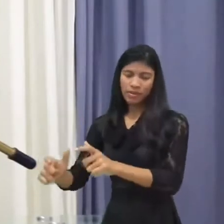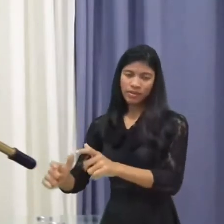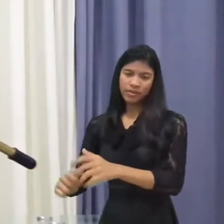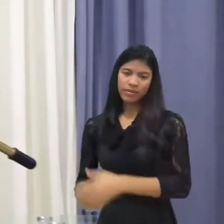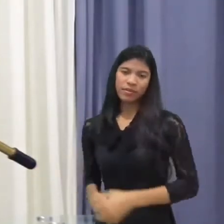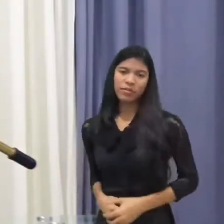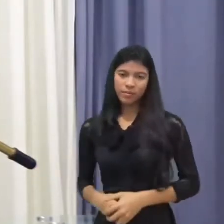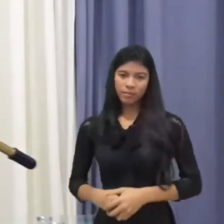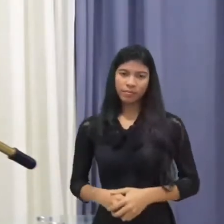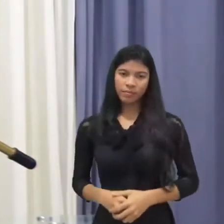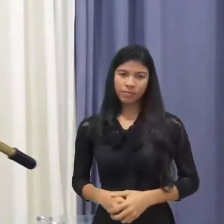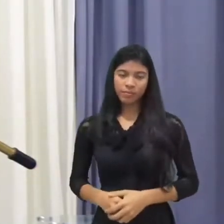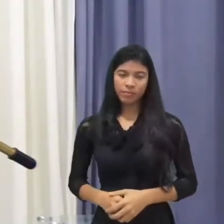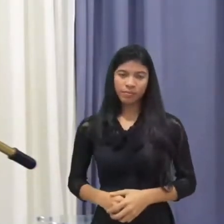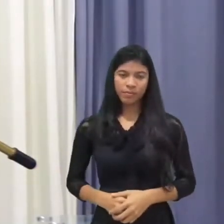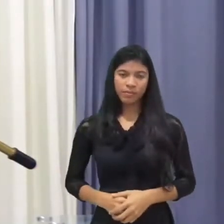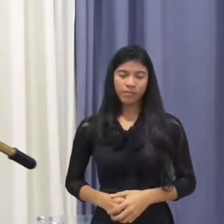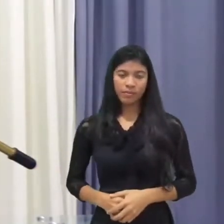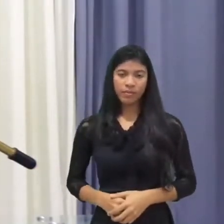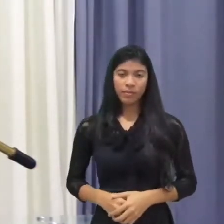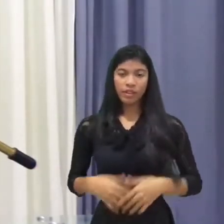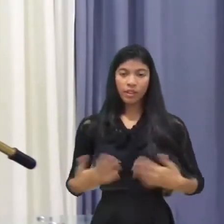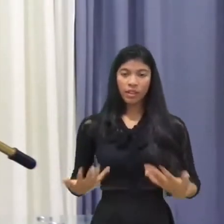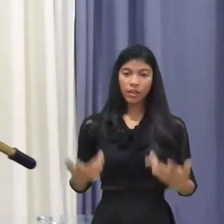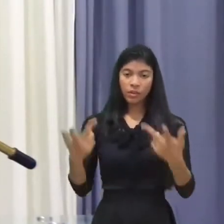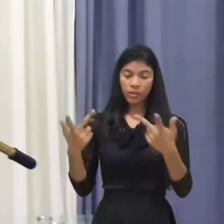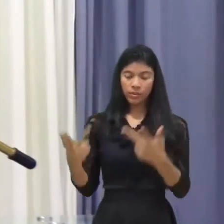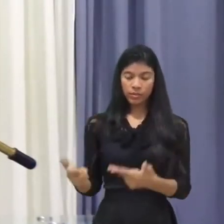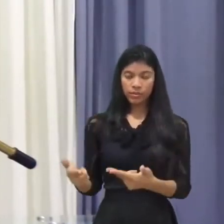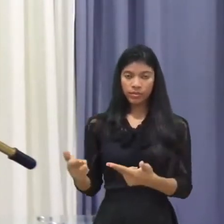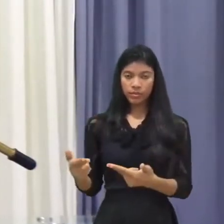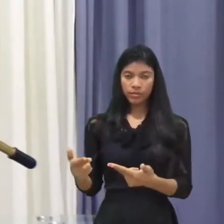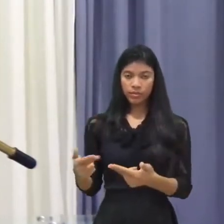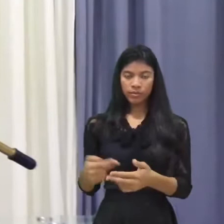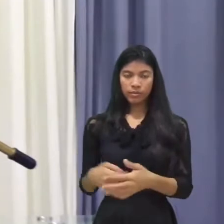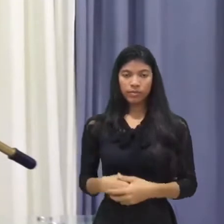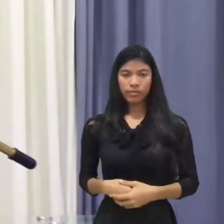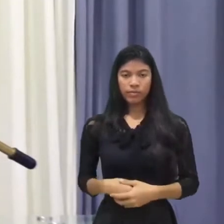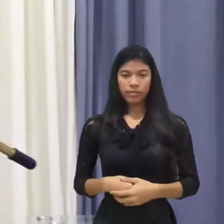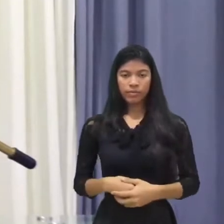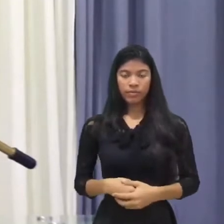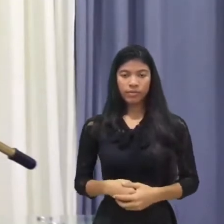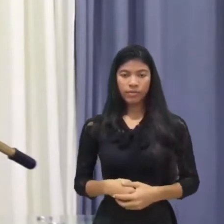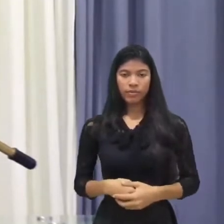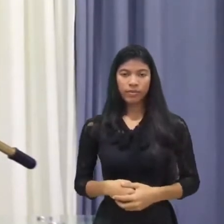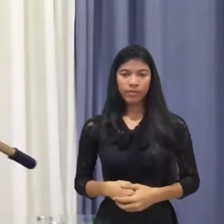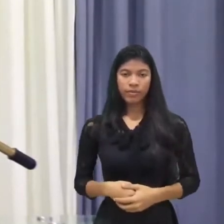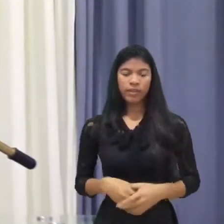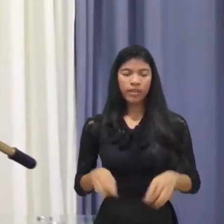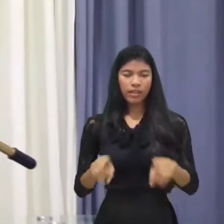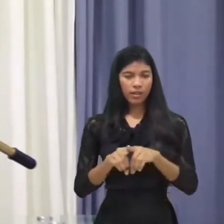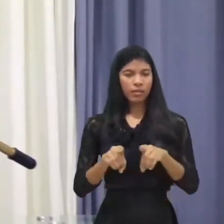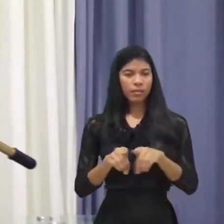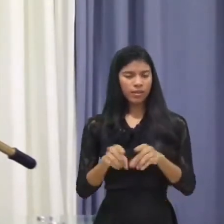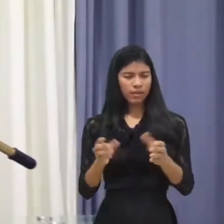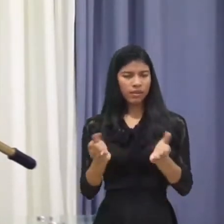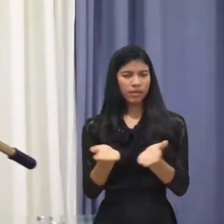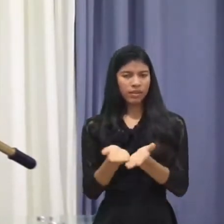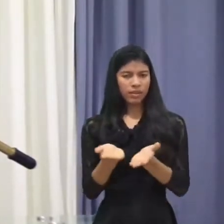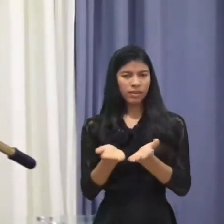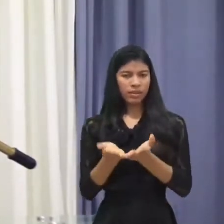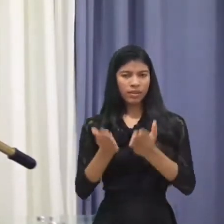Azoto. De modo semelhante, será assim a igreja, num